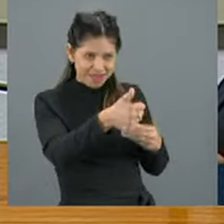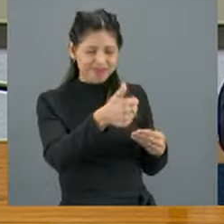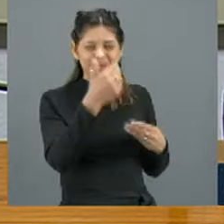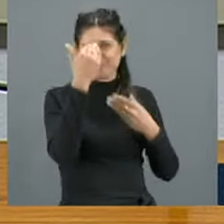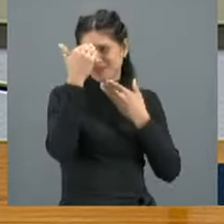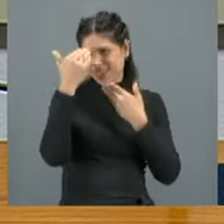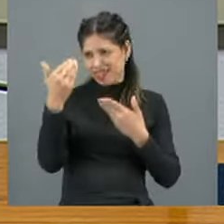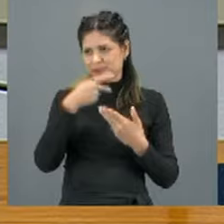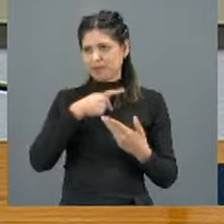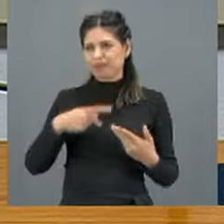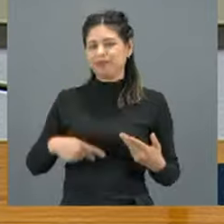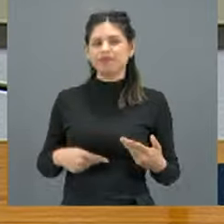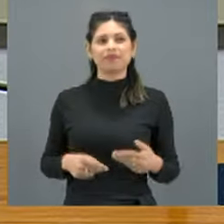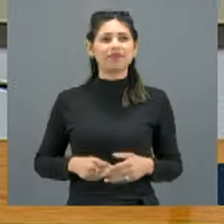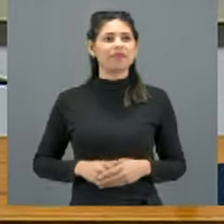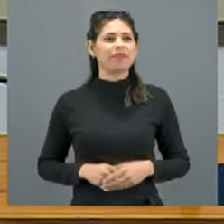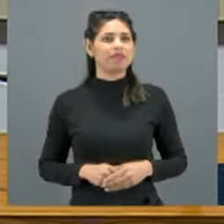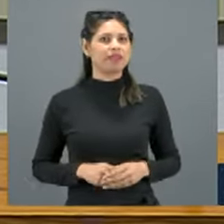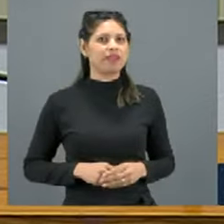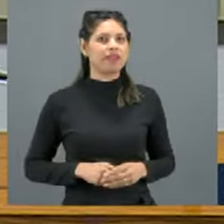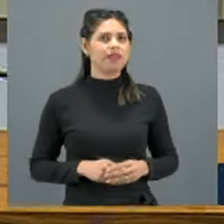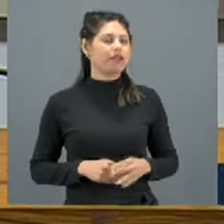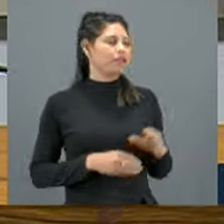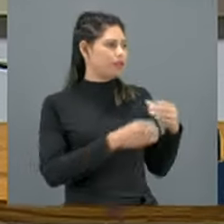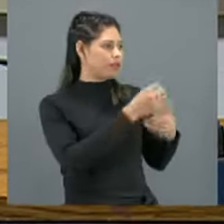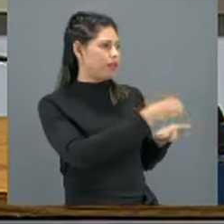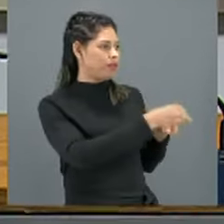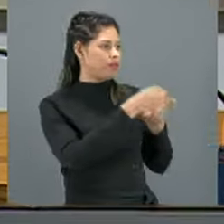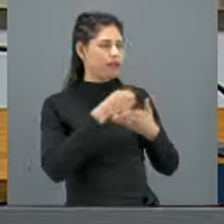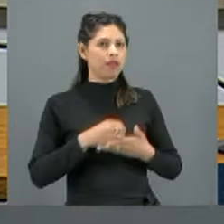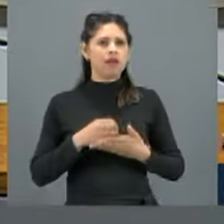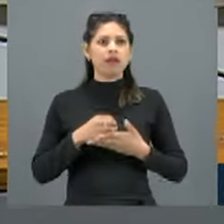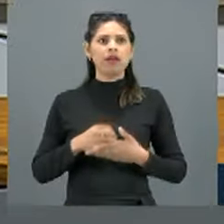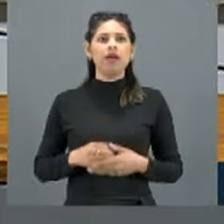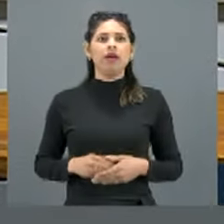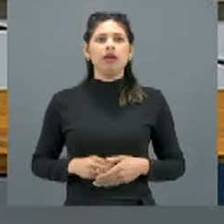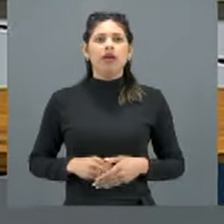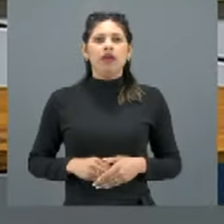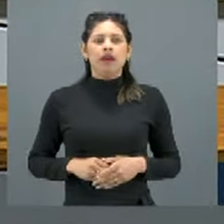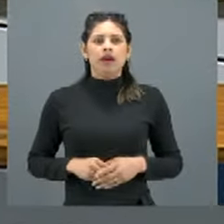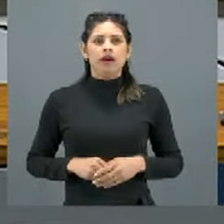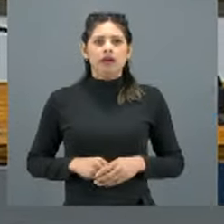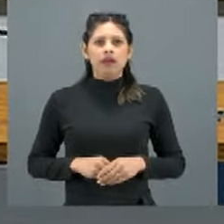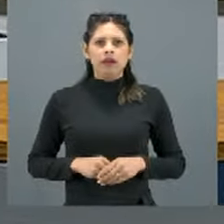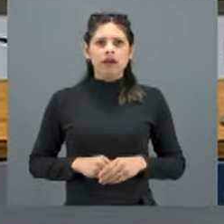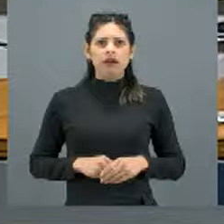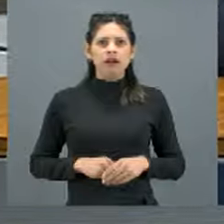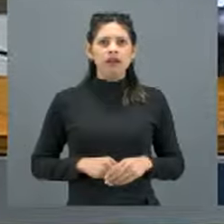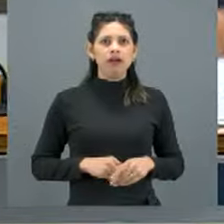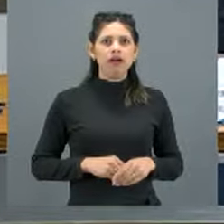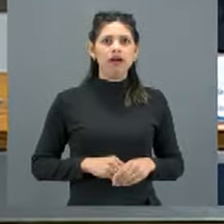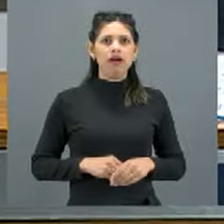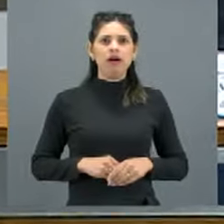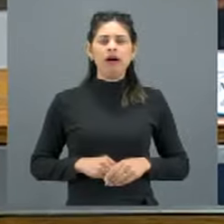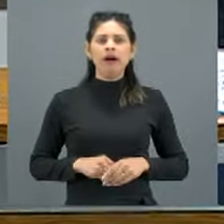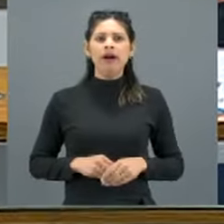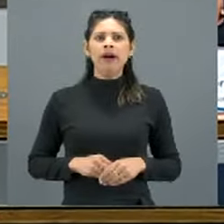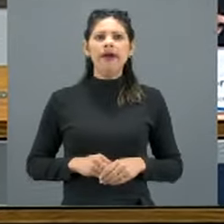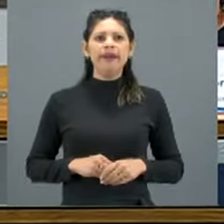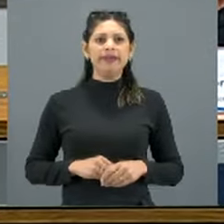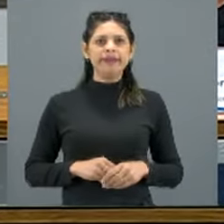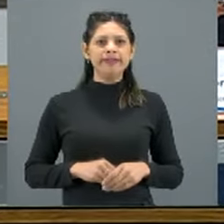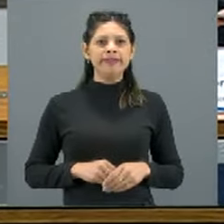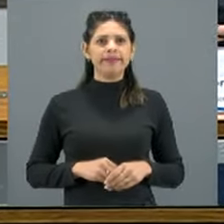presidente. Senador Mauro. Bom, presidente Plínio, só uma